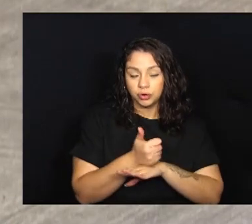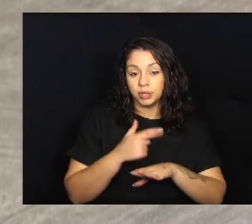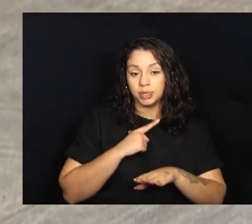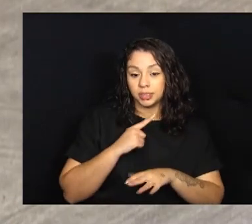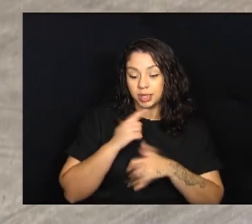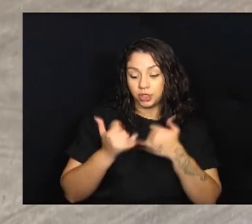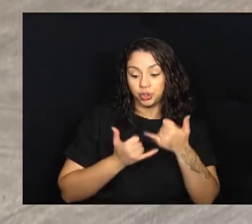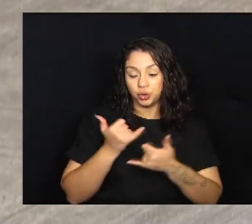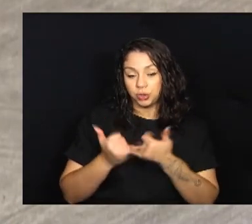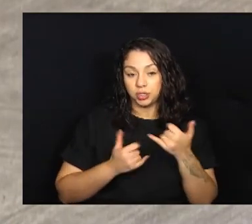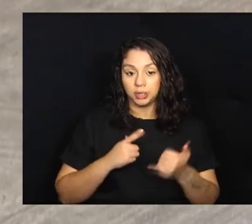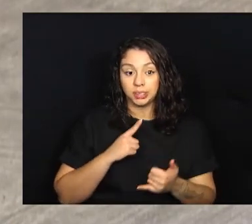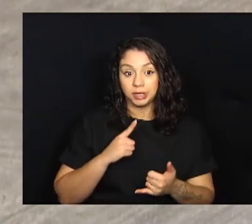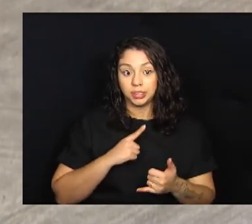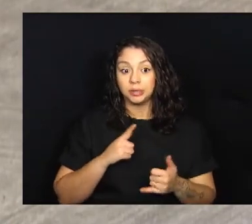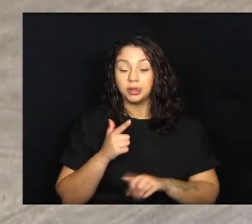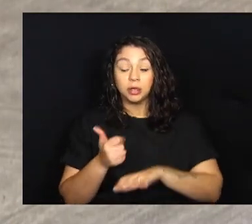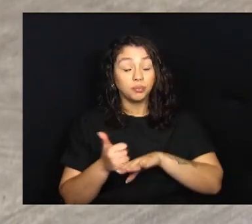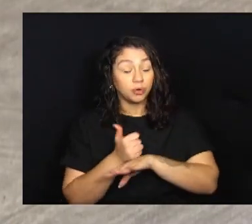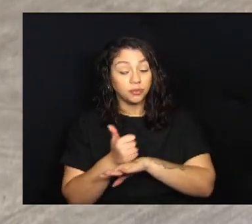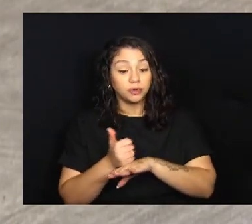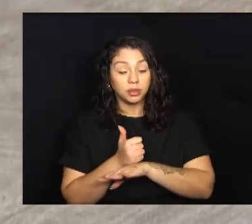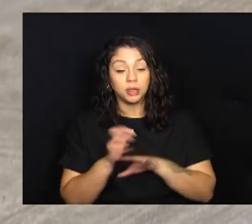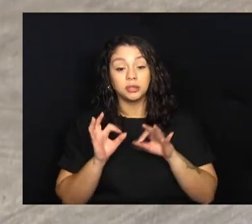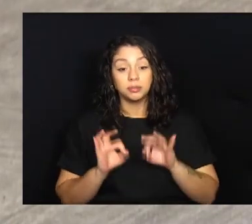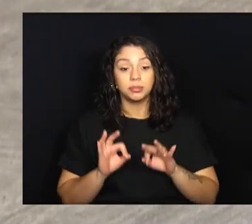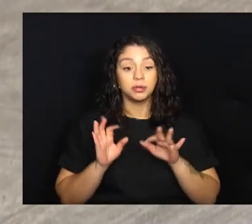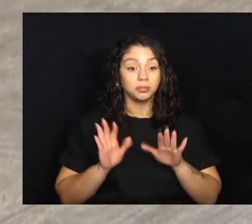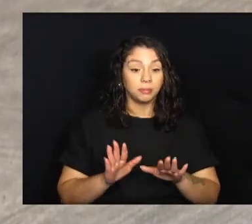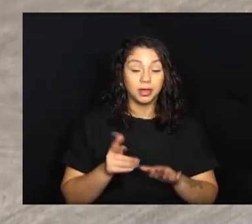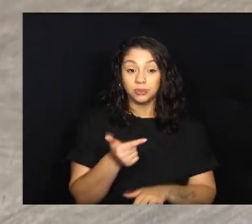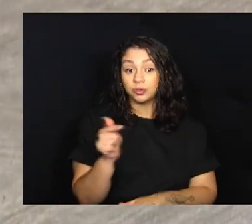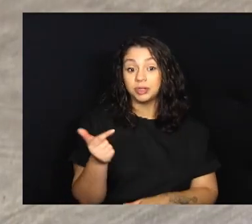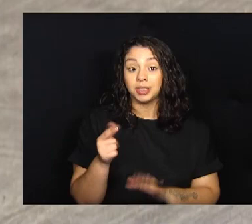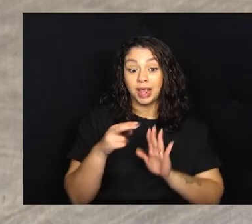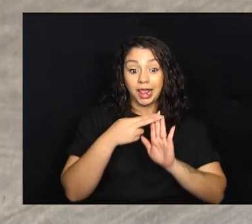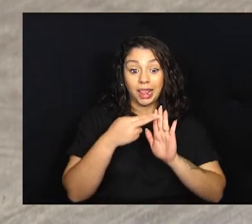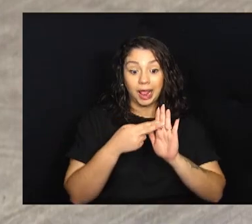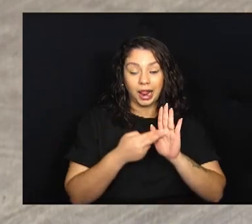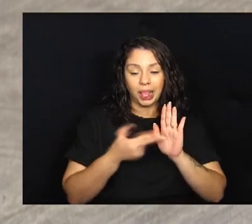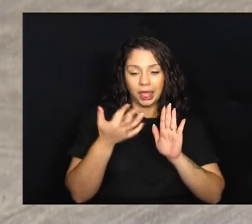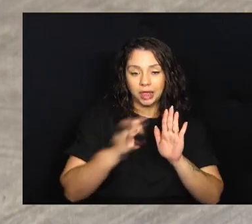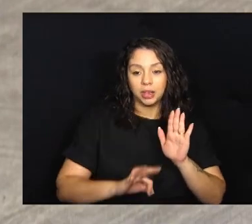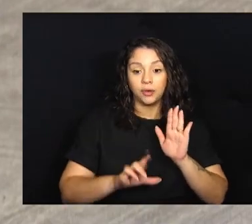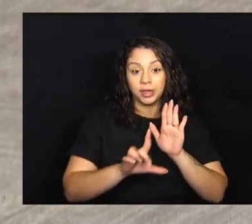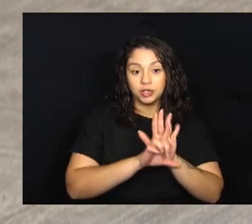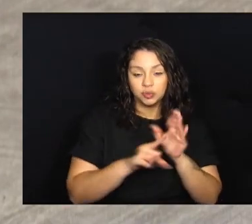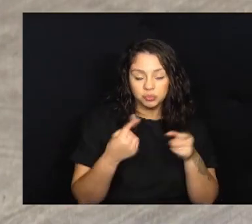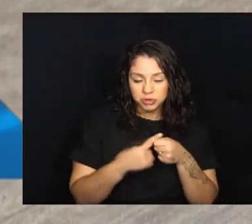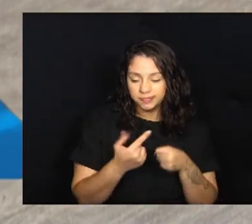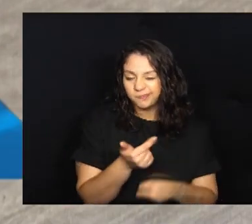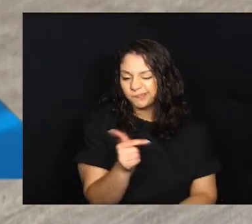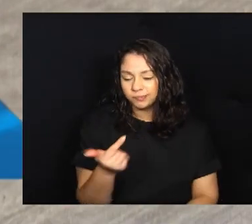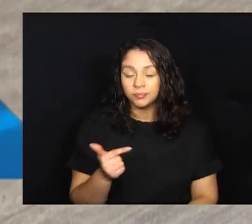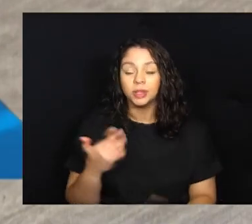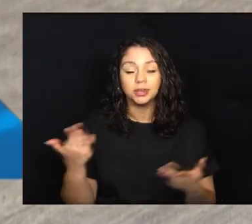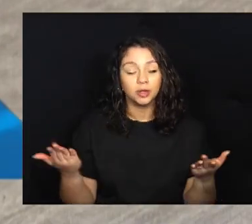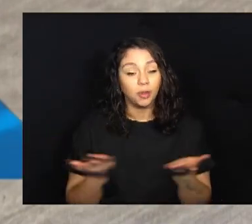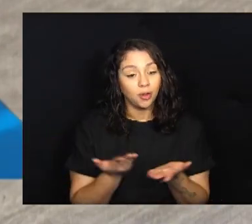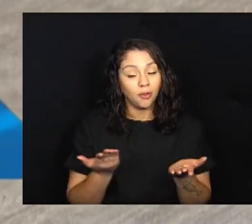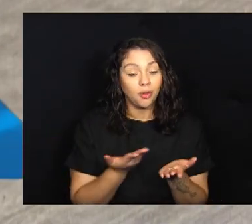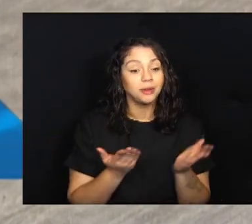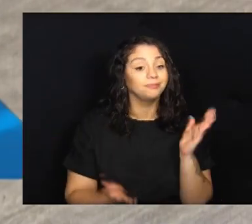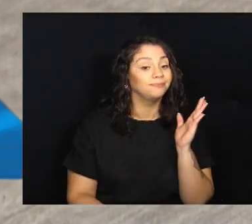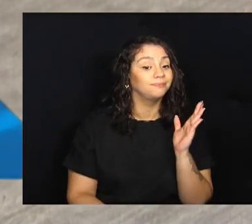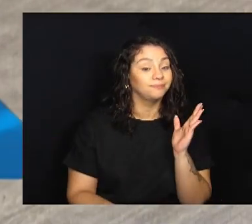acabam profissionais até, mas que não tem regulamentação, uma legislação municipal. E chegou o momento de